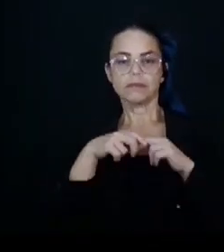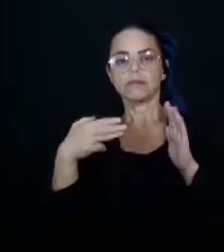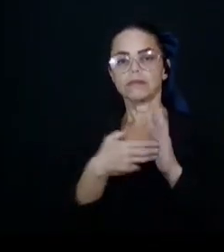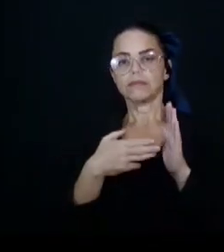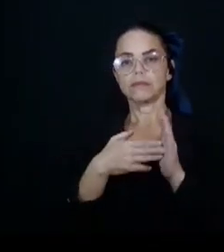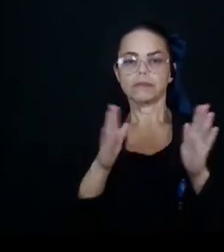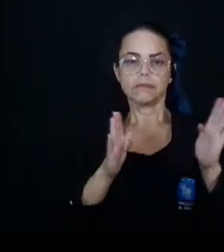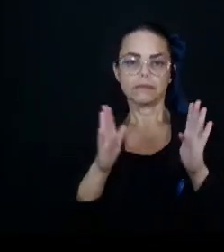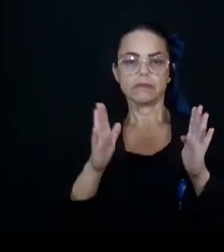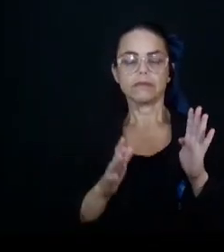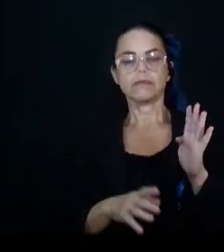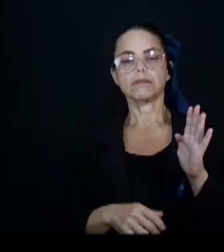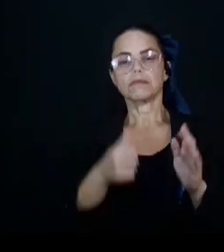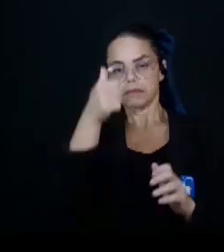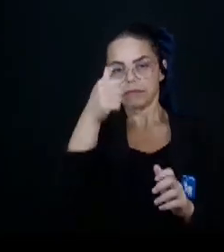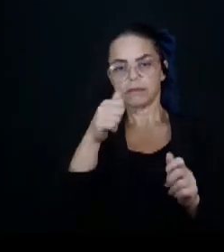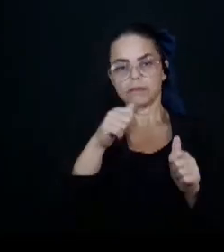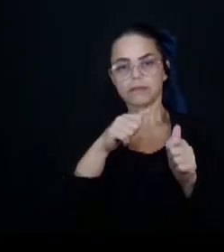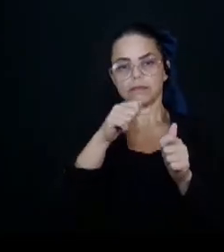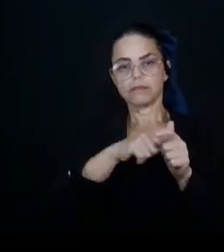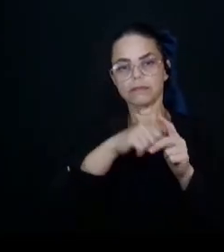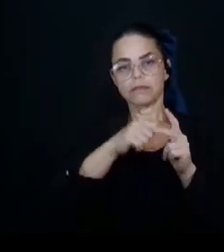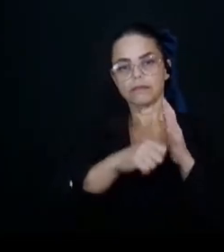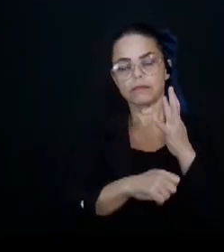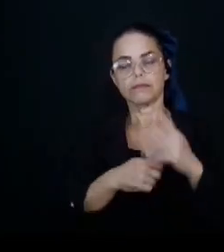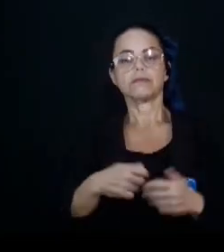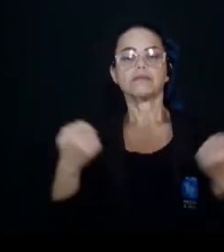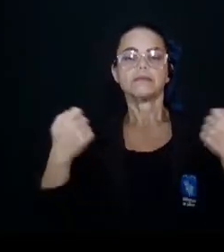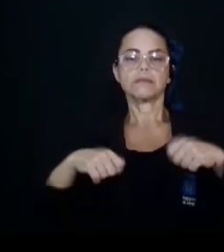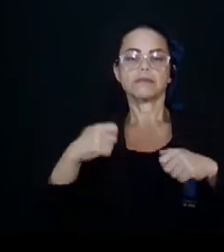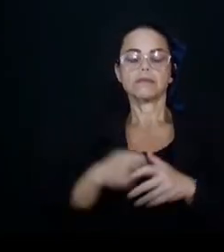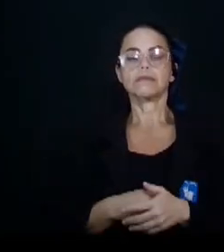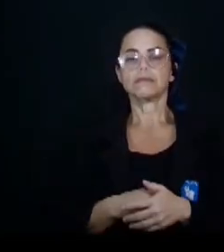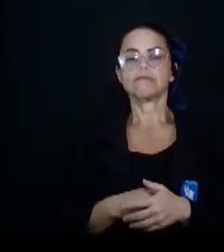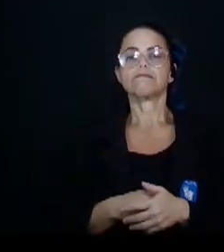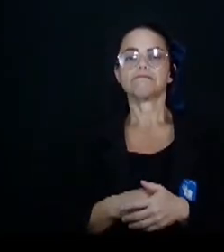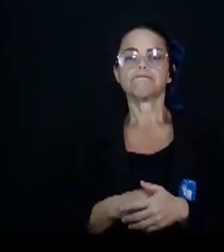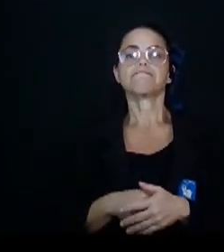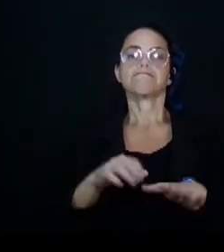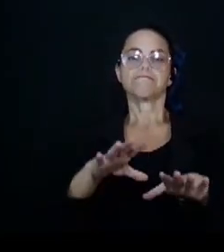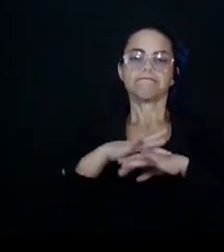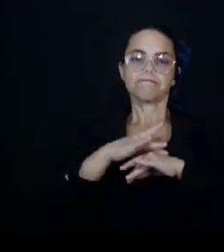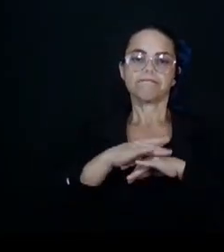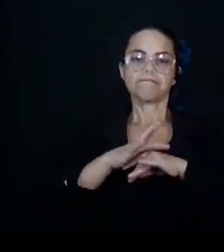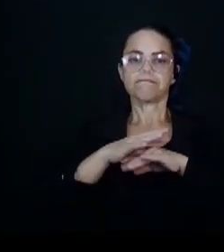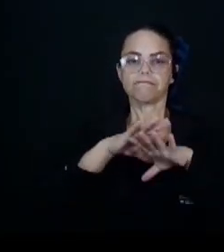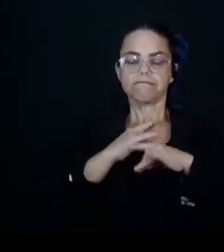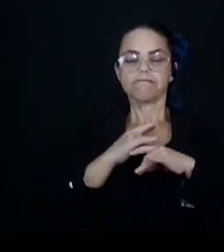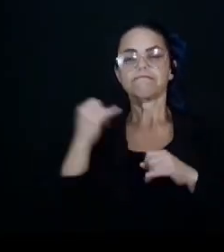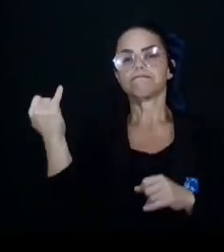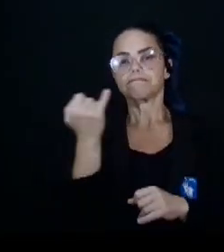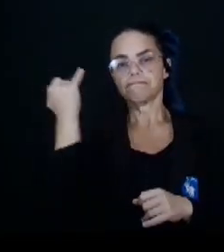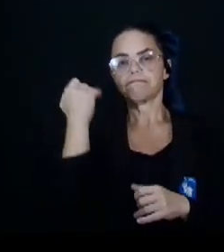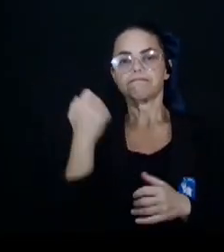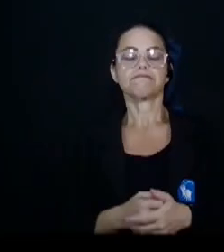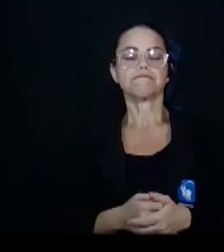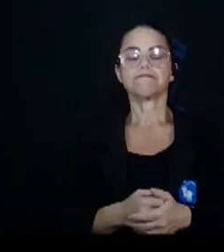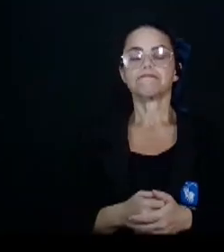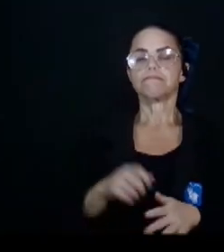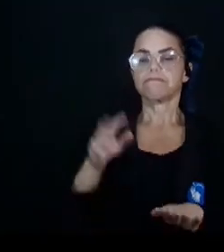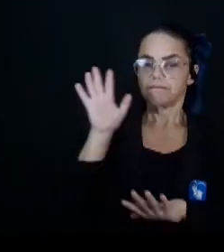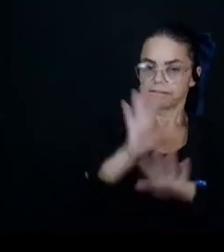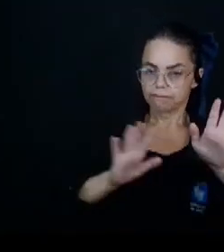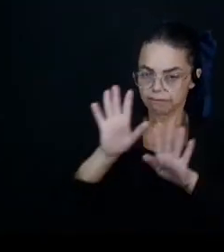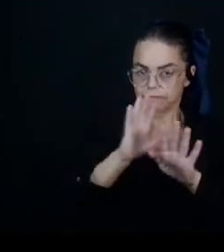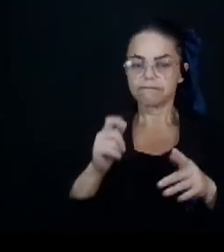meses pós-transplante, o paciente tem um risco de infecções mais graves, mais importantes. Então, os cuidados são evitar